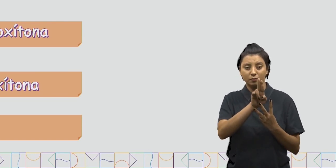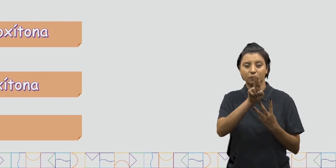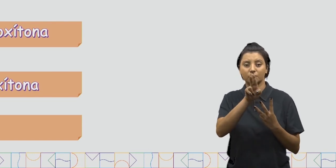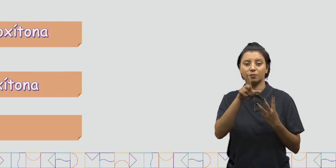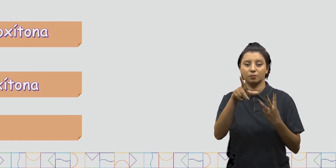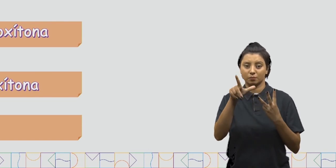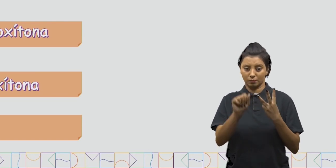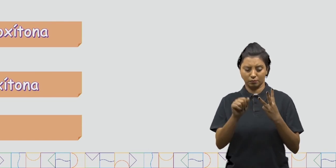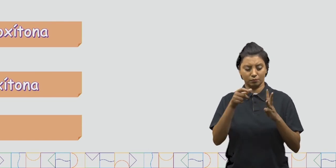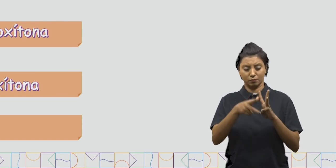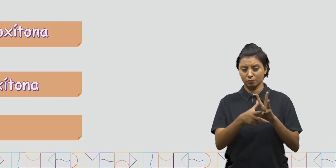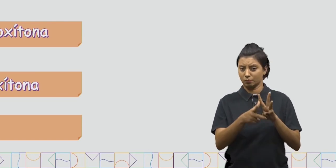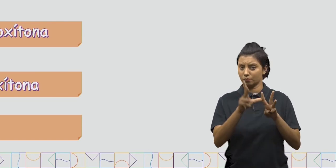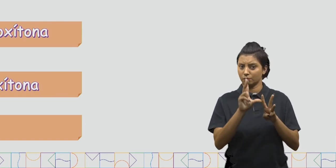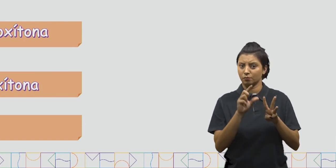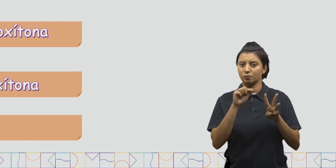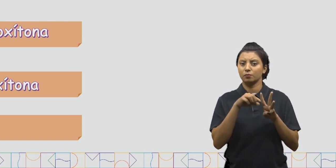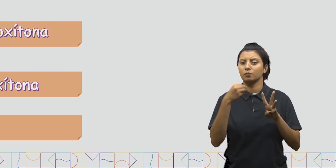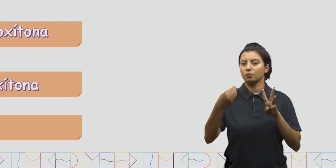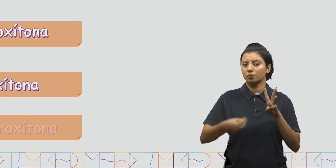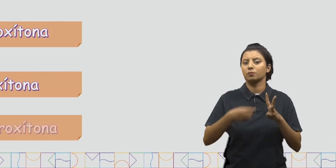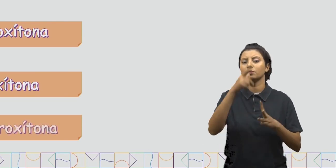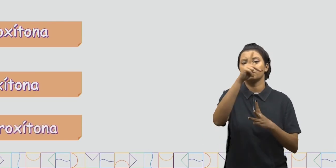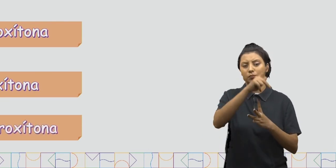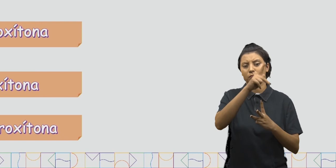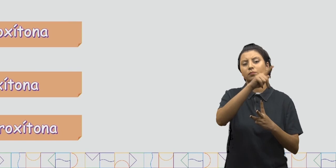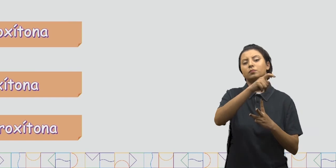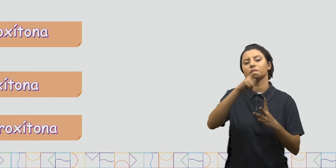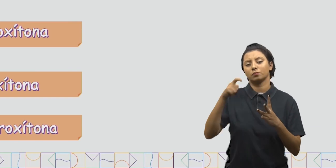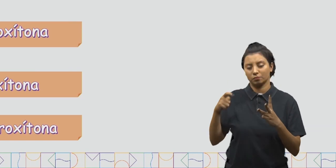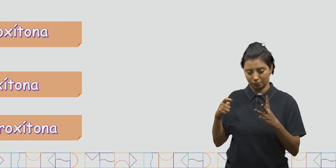antepenúltima sílaba tônica. Então, eu vou classificar como